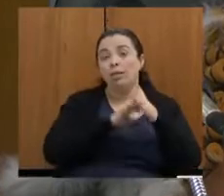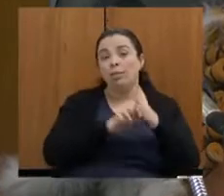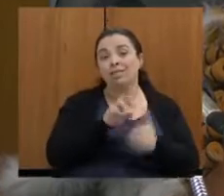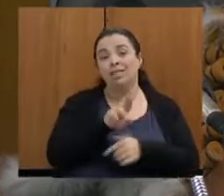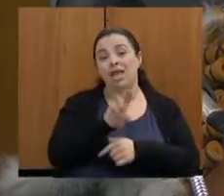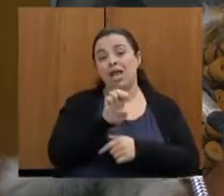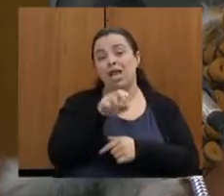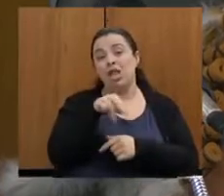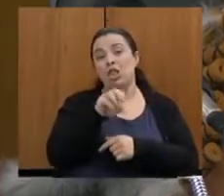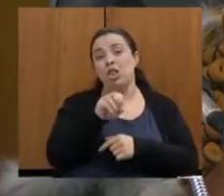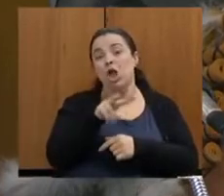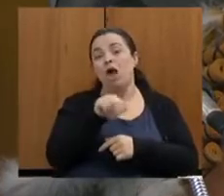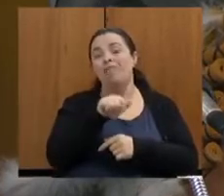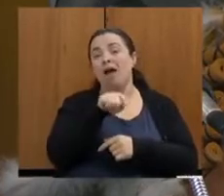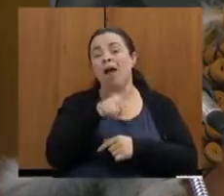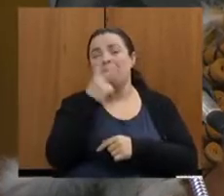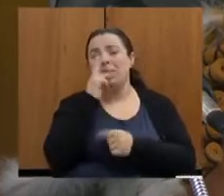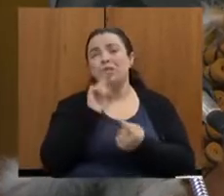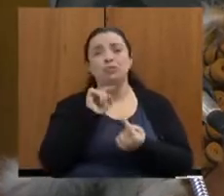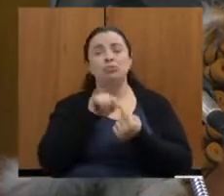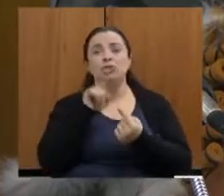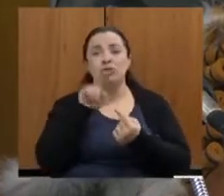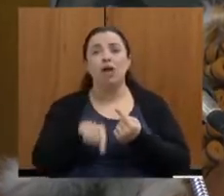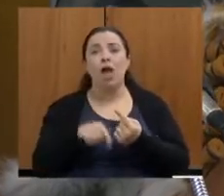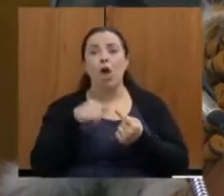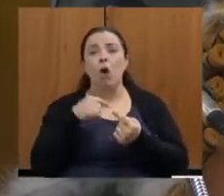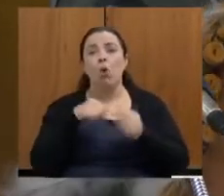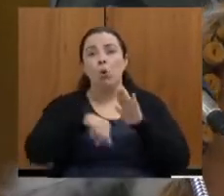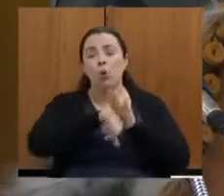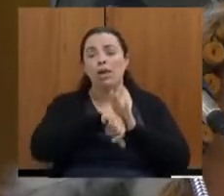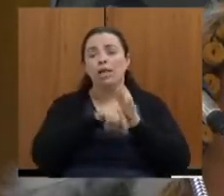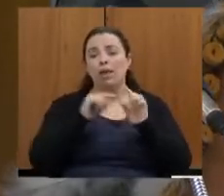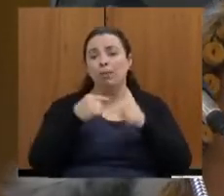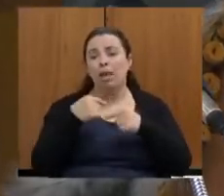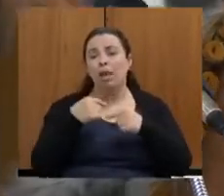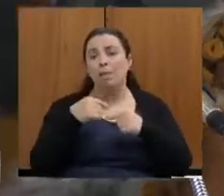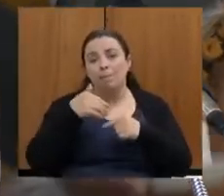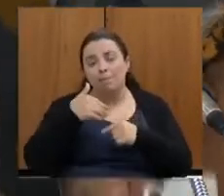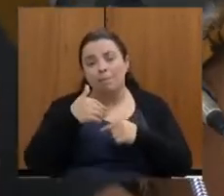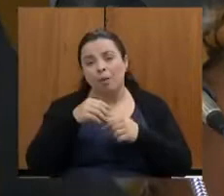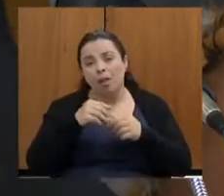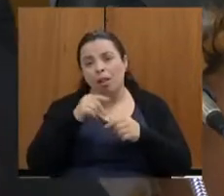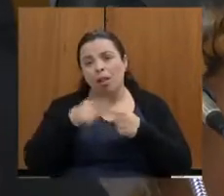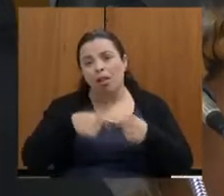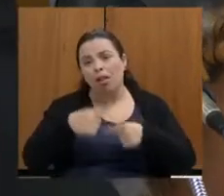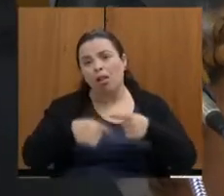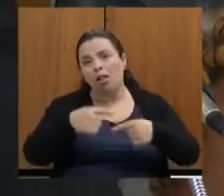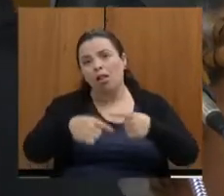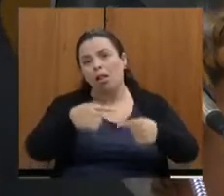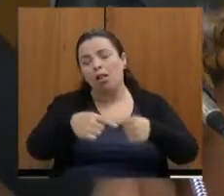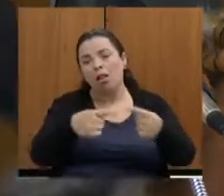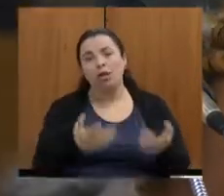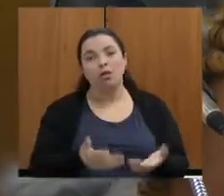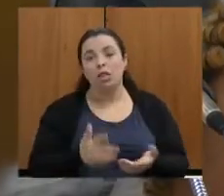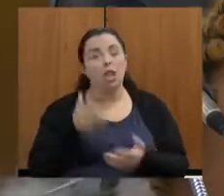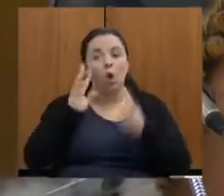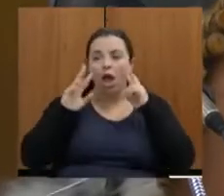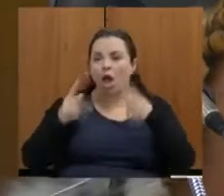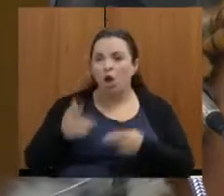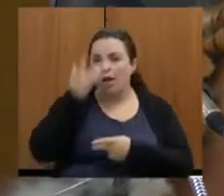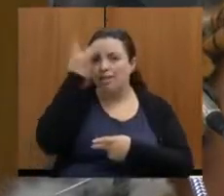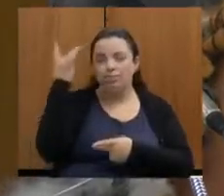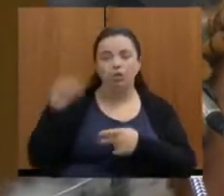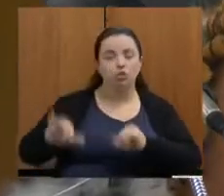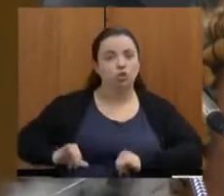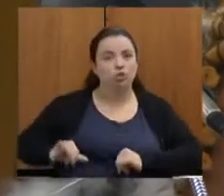todo ano com as enrolação com as mentiras com a com a ignorância de não reconhecer os atingidos e com